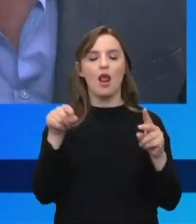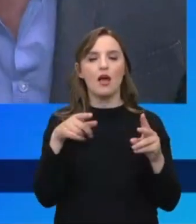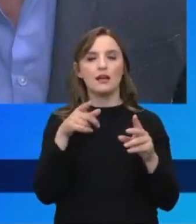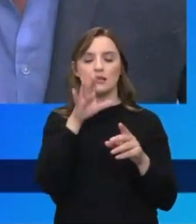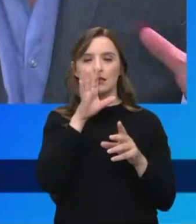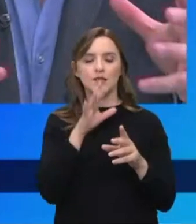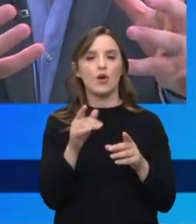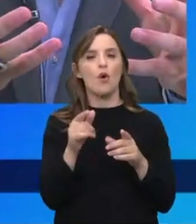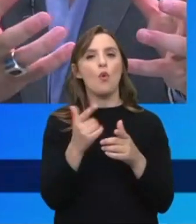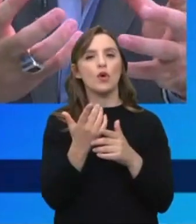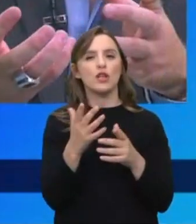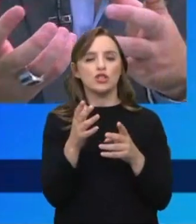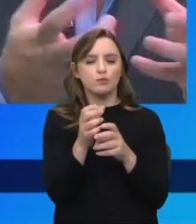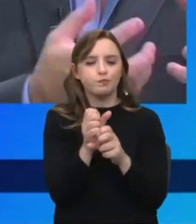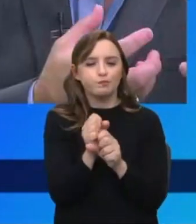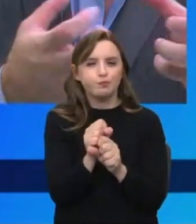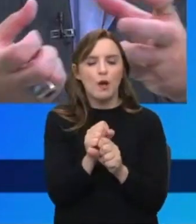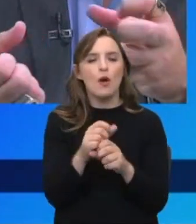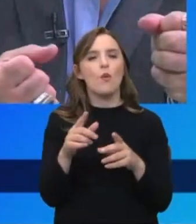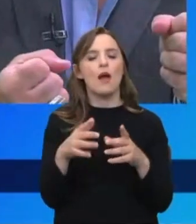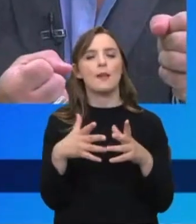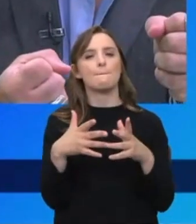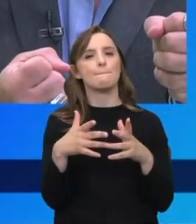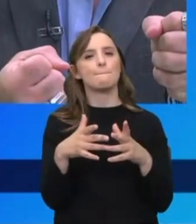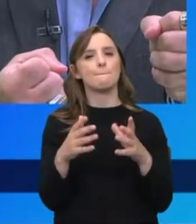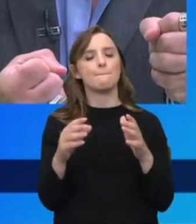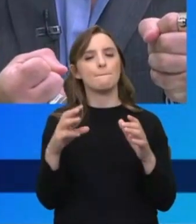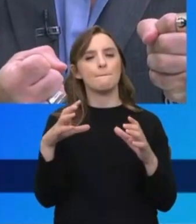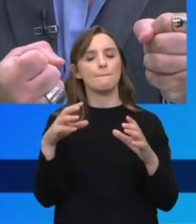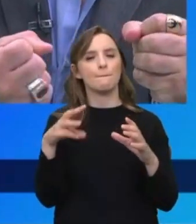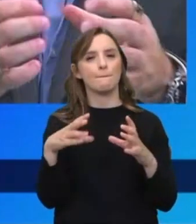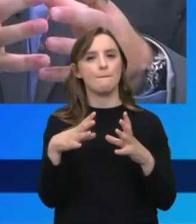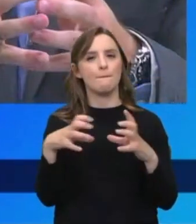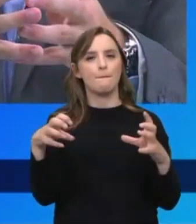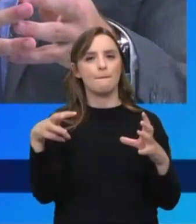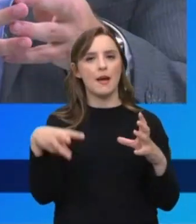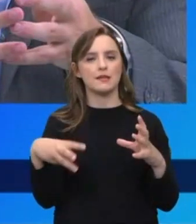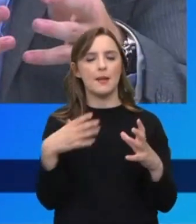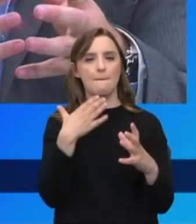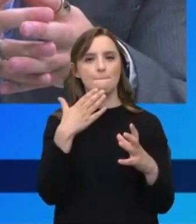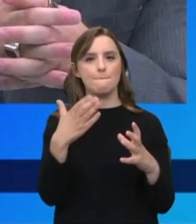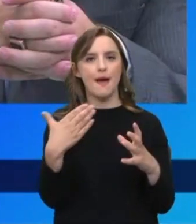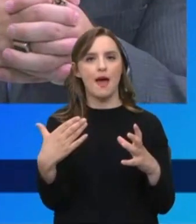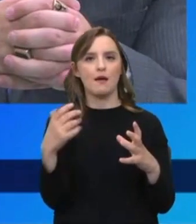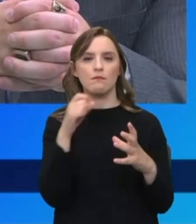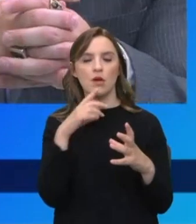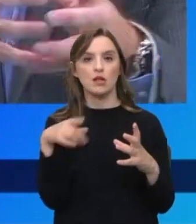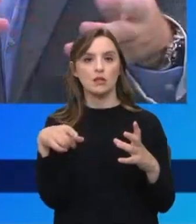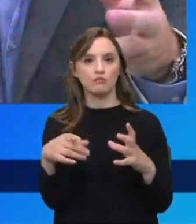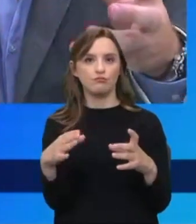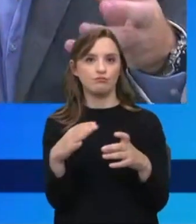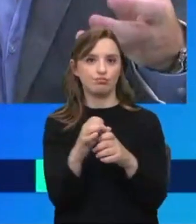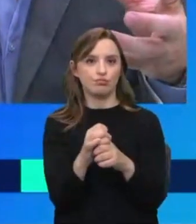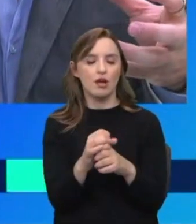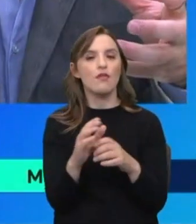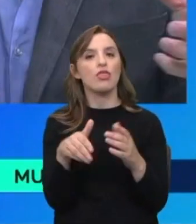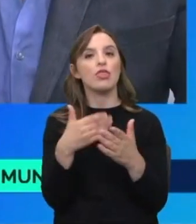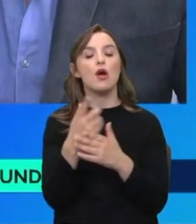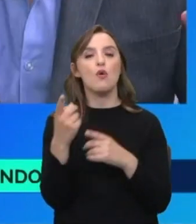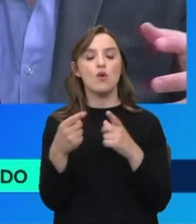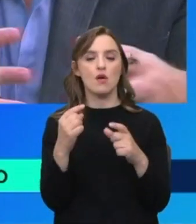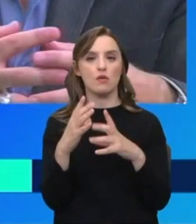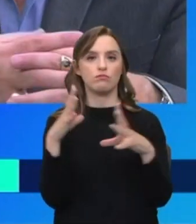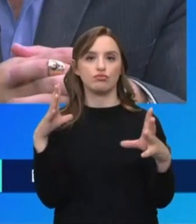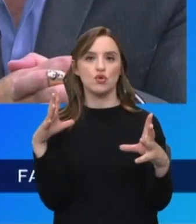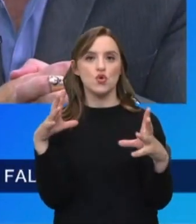apenas no coração. E eles devem ter crescido até essas massas devido à colisão de galáxias e em que os buracos negros